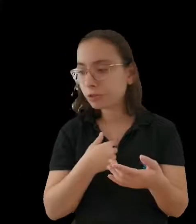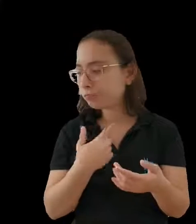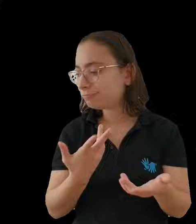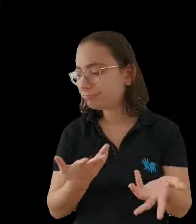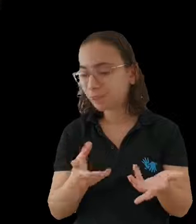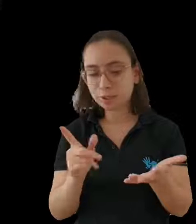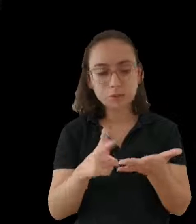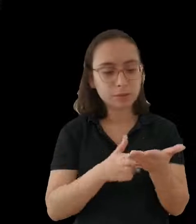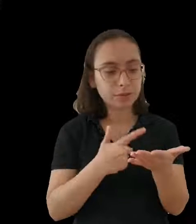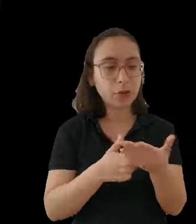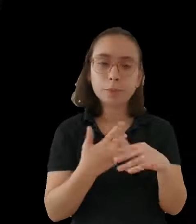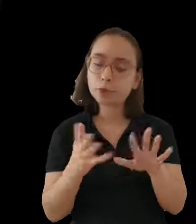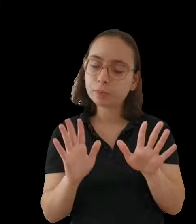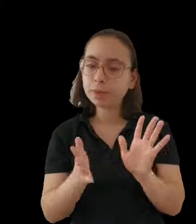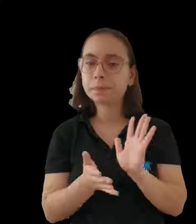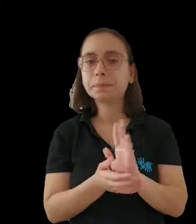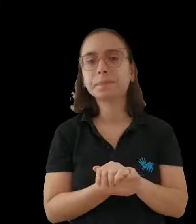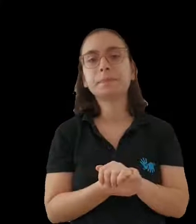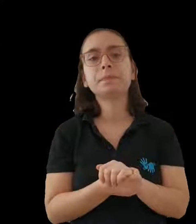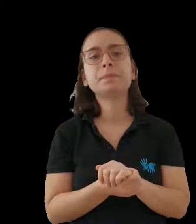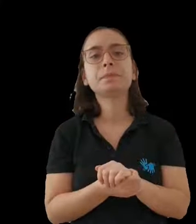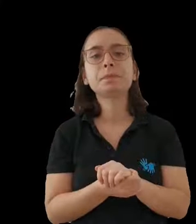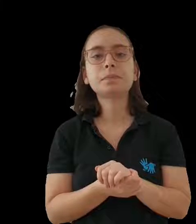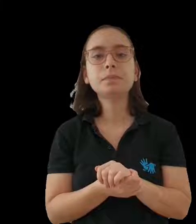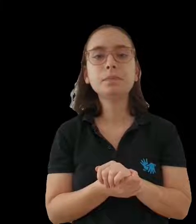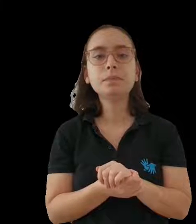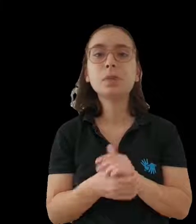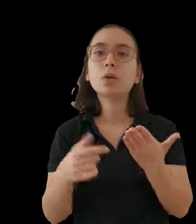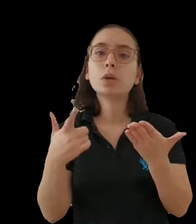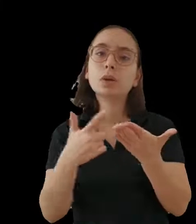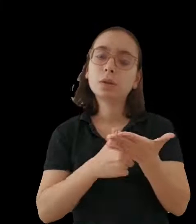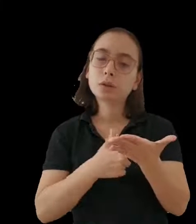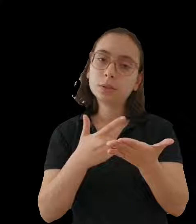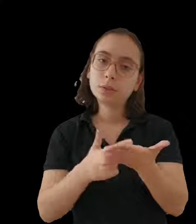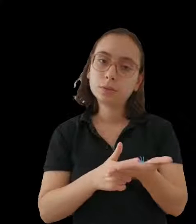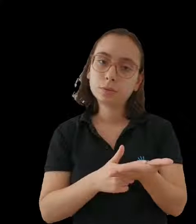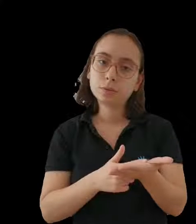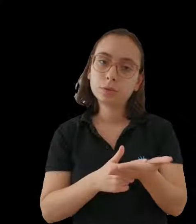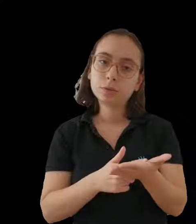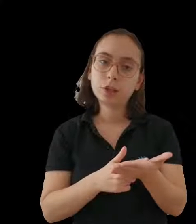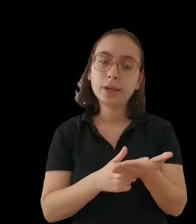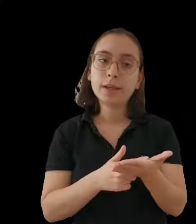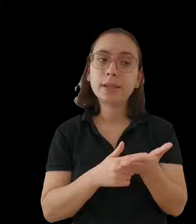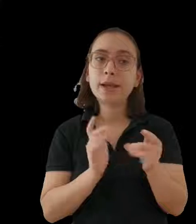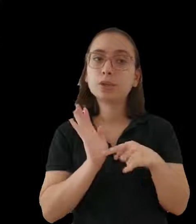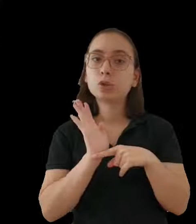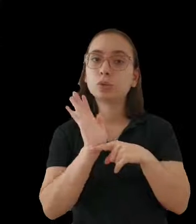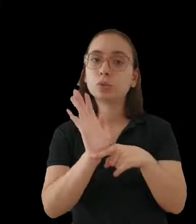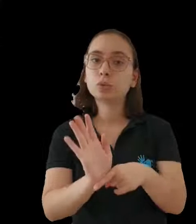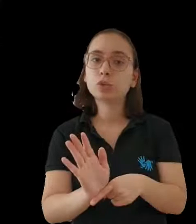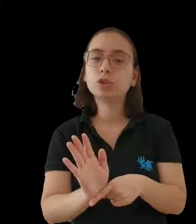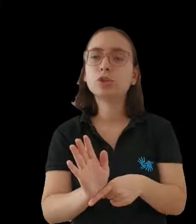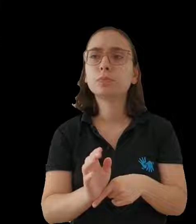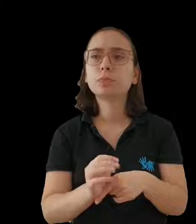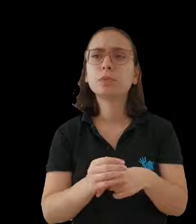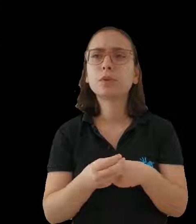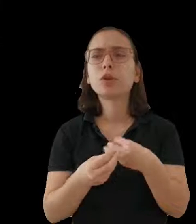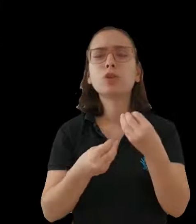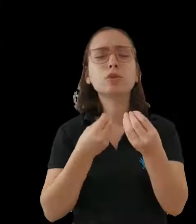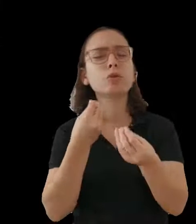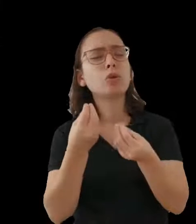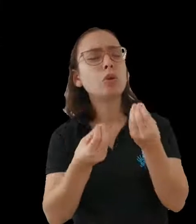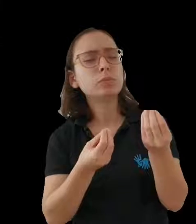peguei nenhum livro aqui para mostrar para vocês, mas tudo bem. O livro, ele te dá pistas de